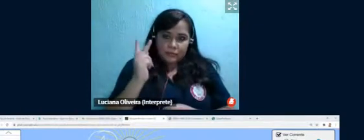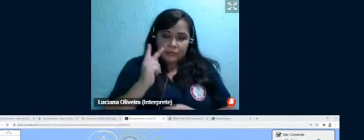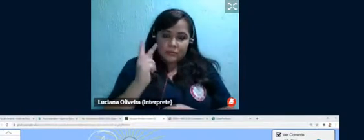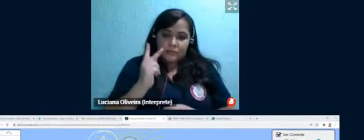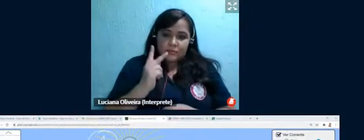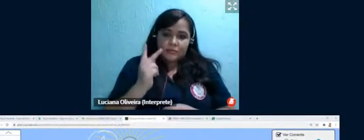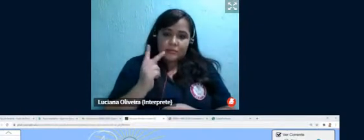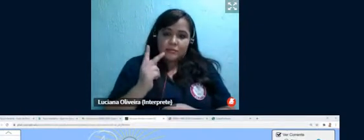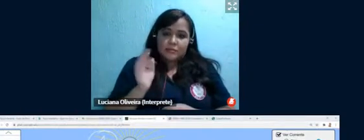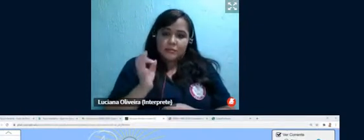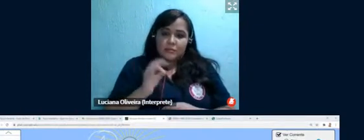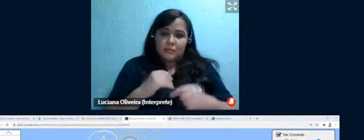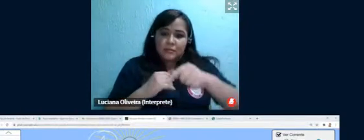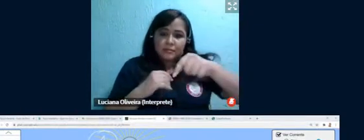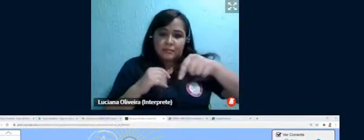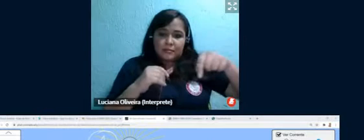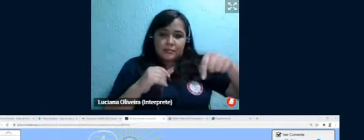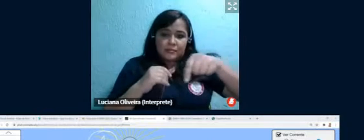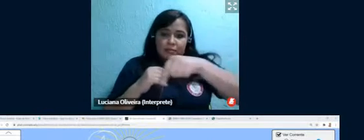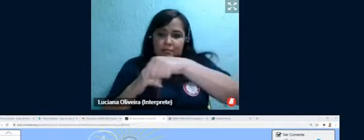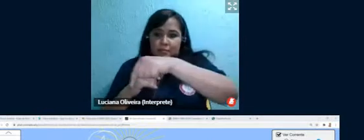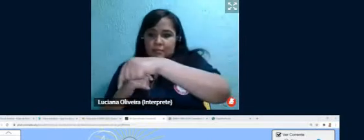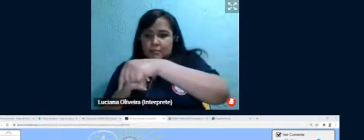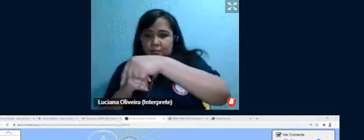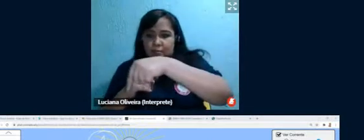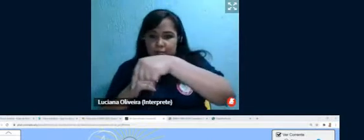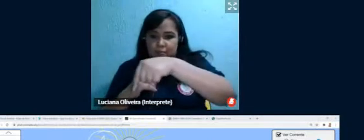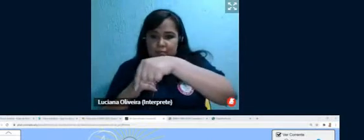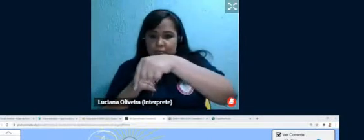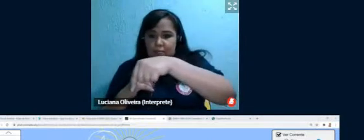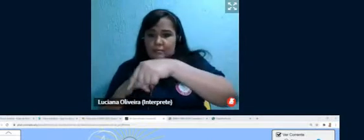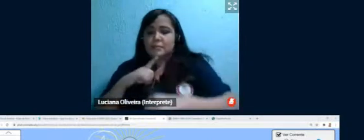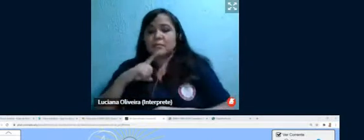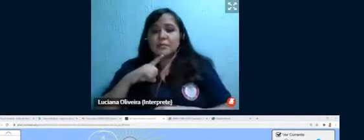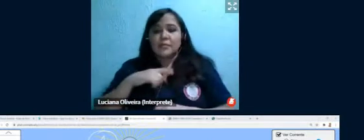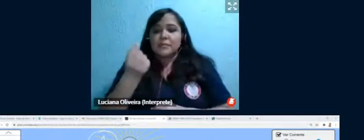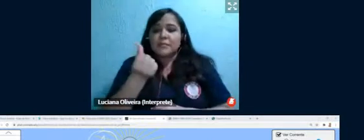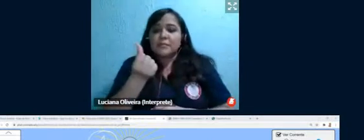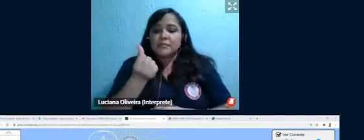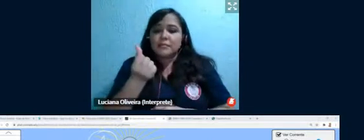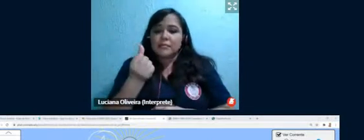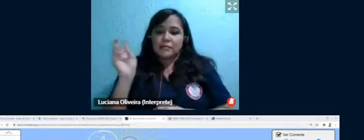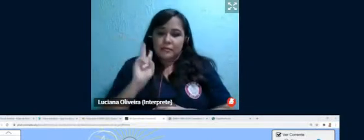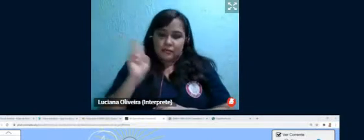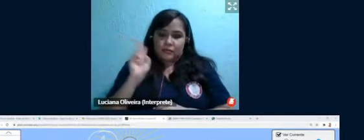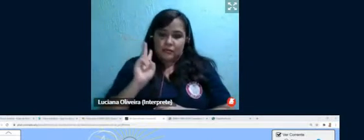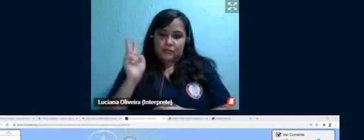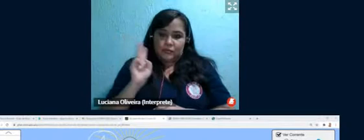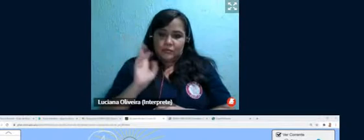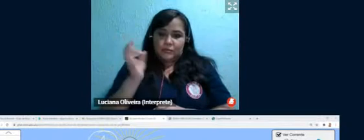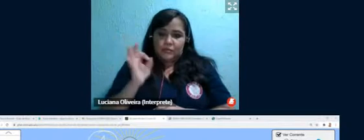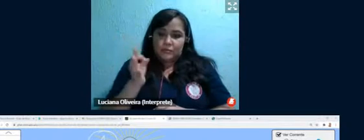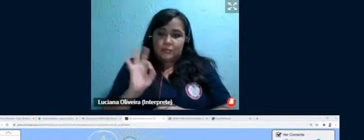E aqui eu tenho 6 volts. Como entre os terminais, que é a tensão da bateria, são 9